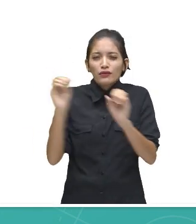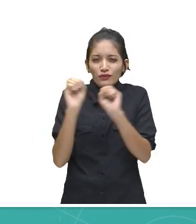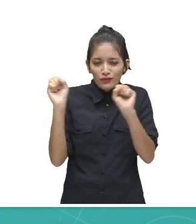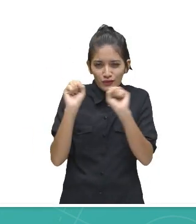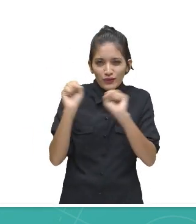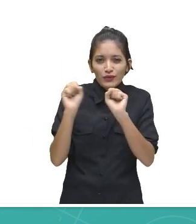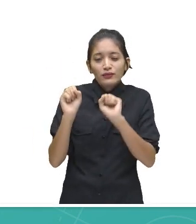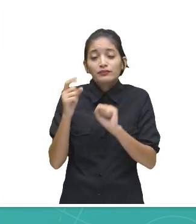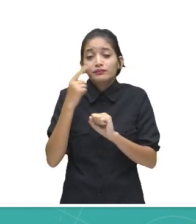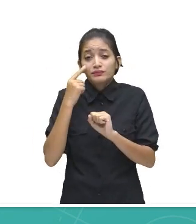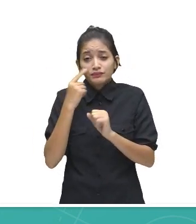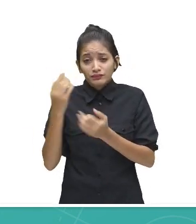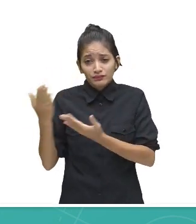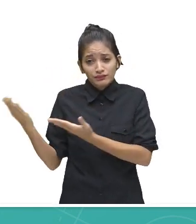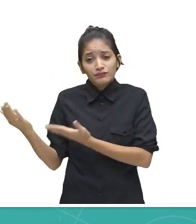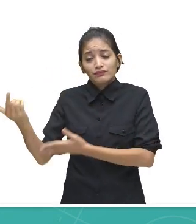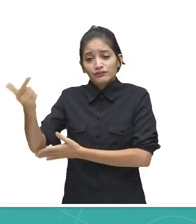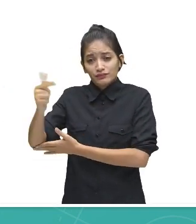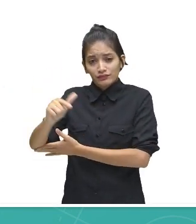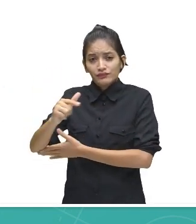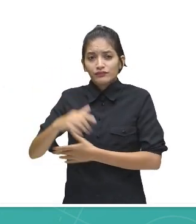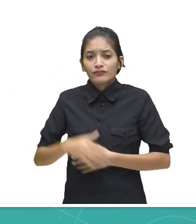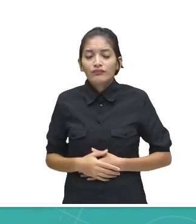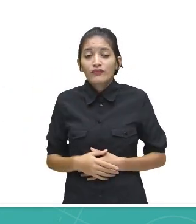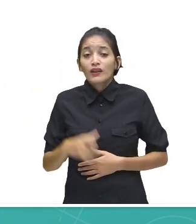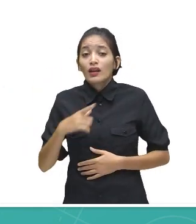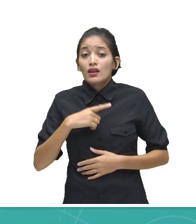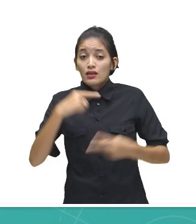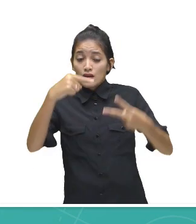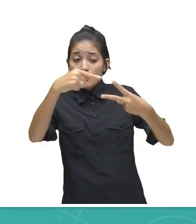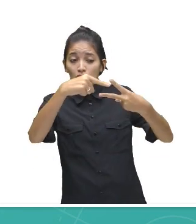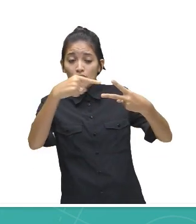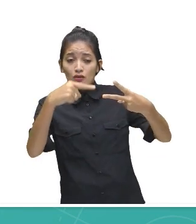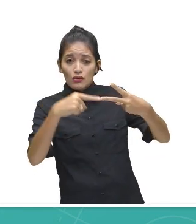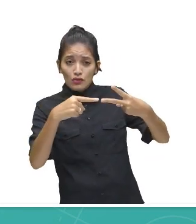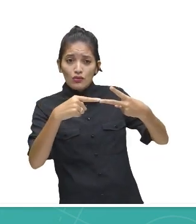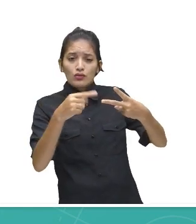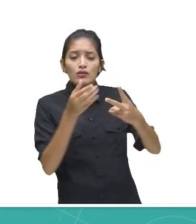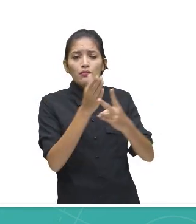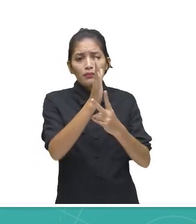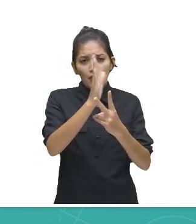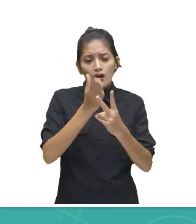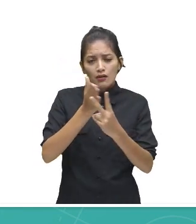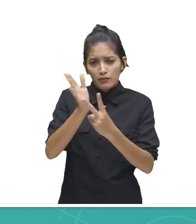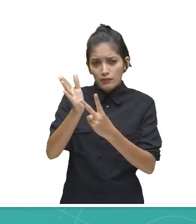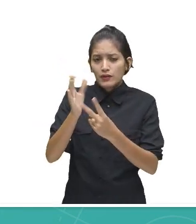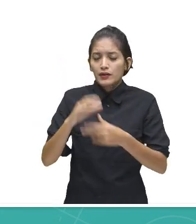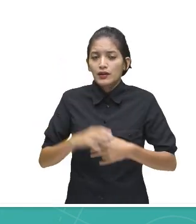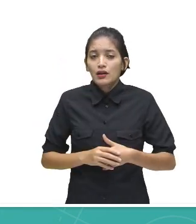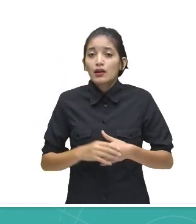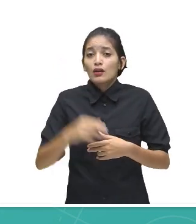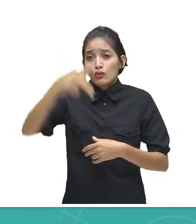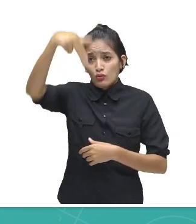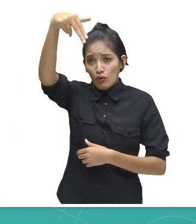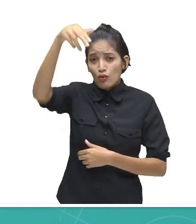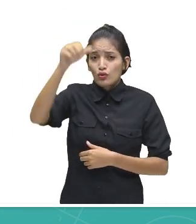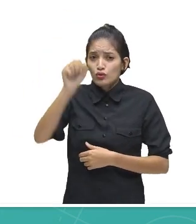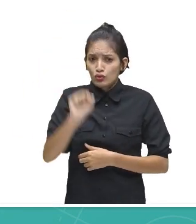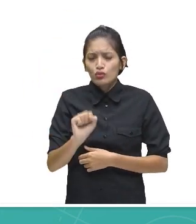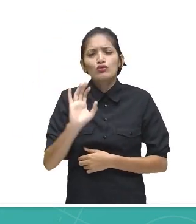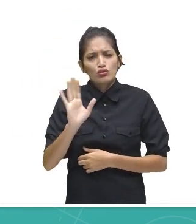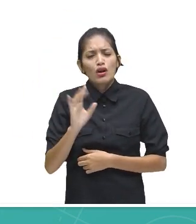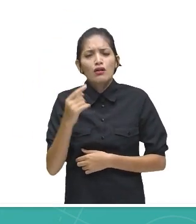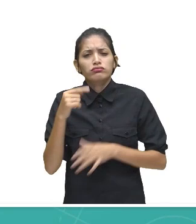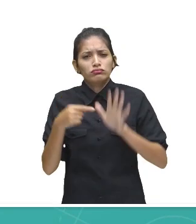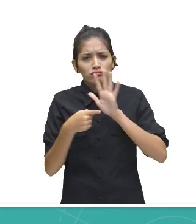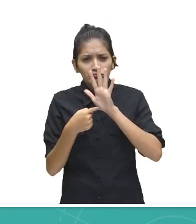que a gente vai ver na próxima tela aí. Existem duas áreas, cada ponto, tanto do norte quanto para o sul, como a gente vai ver na